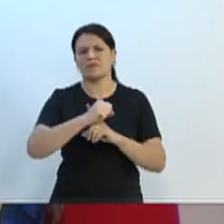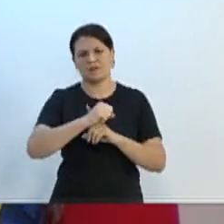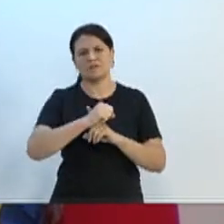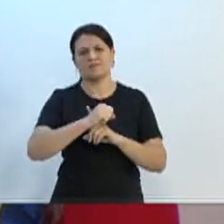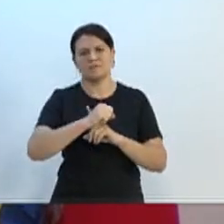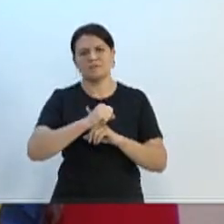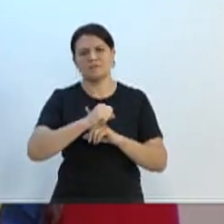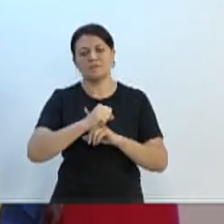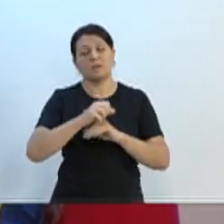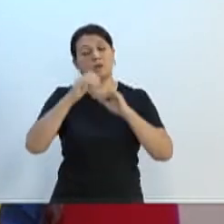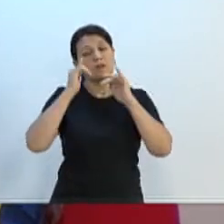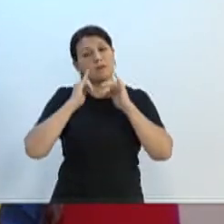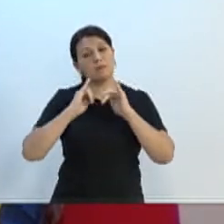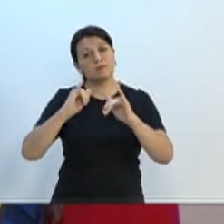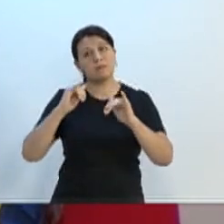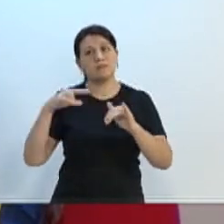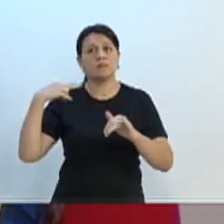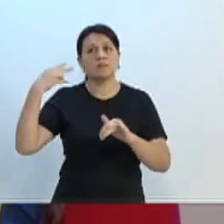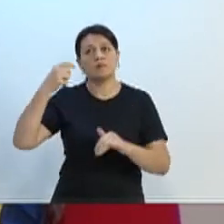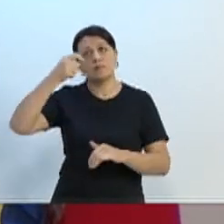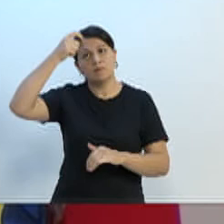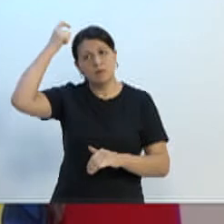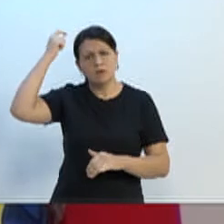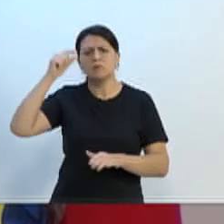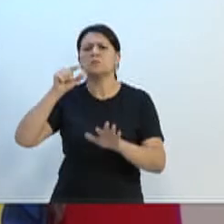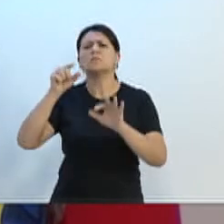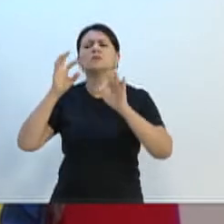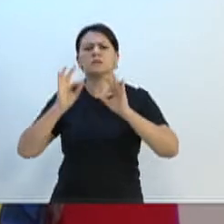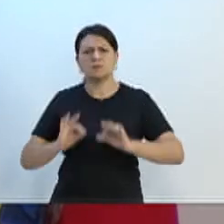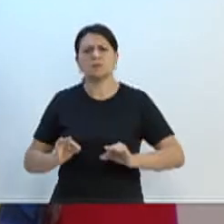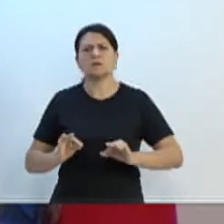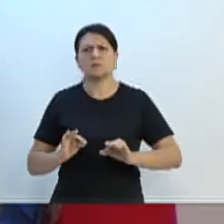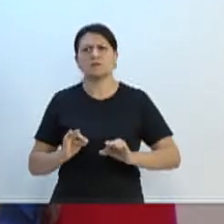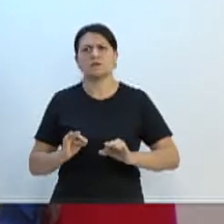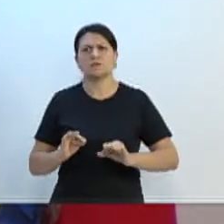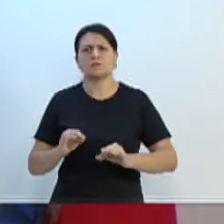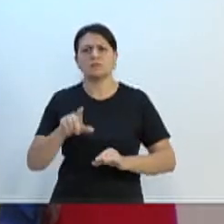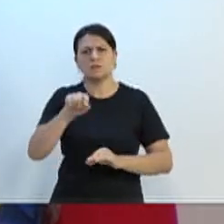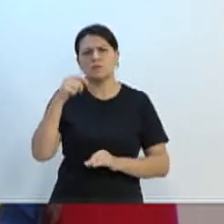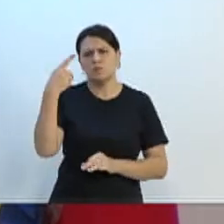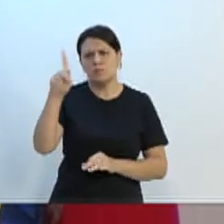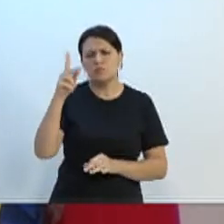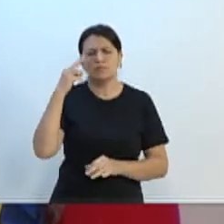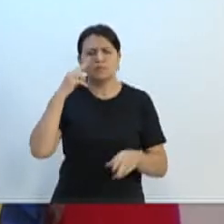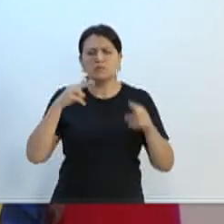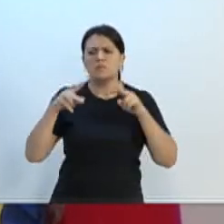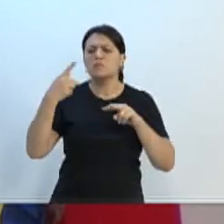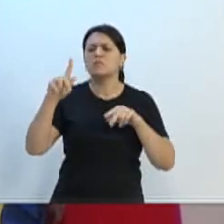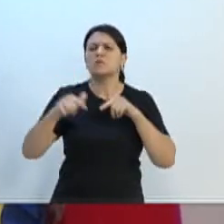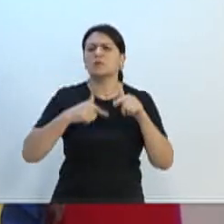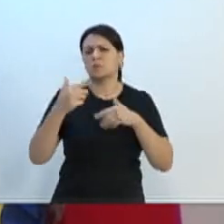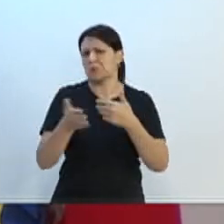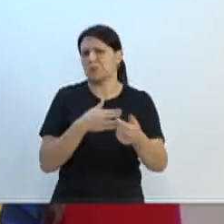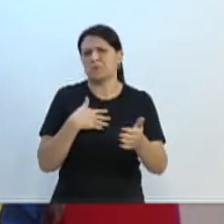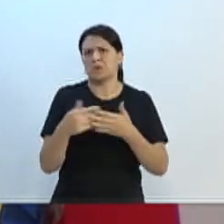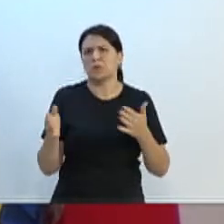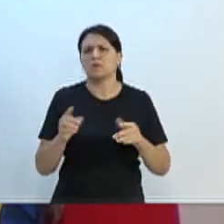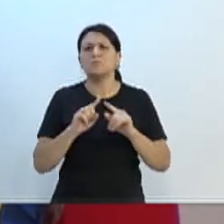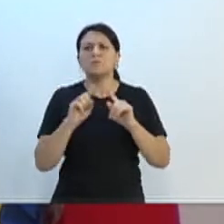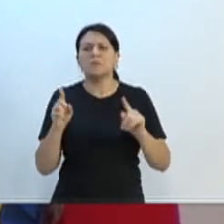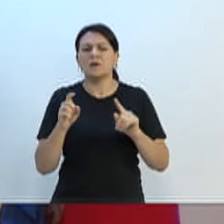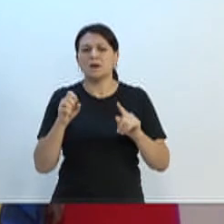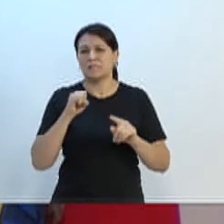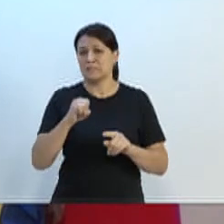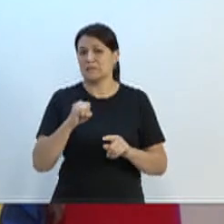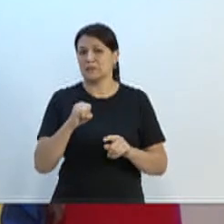Quero dizer para o senhor, vereador Adriano, que Vossa Excelência está certo. Seus eleitores estão vendo o seu trabalho, independente de qualquer coisa. Mas se